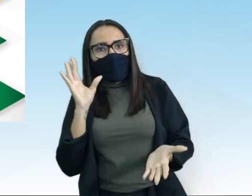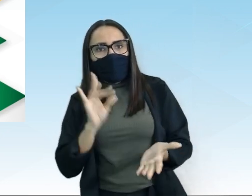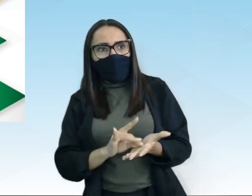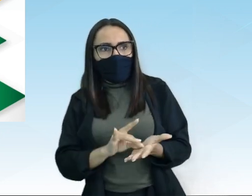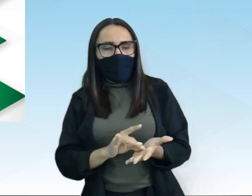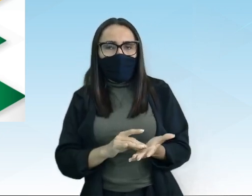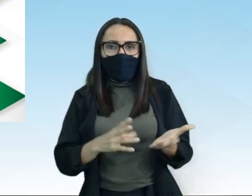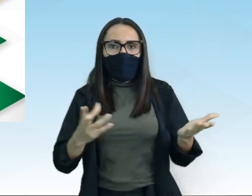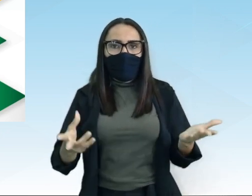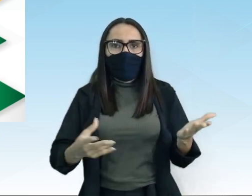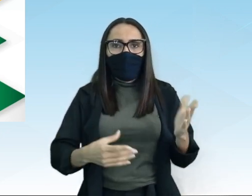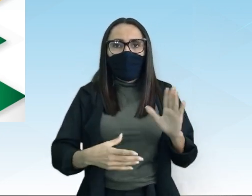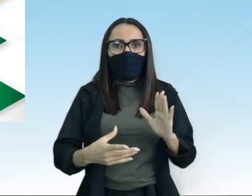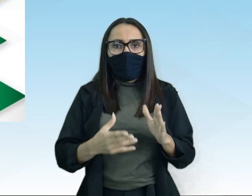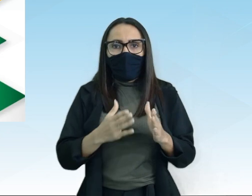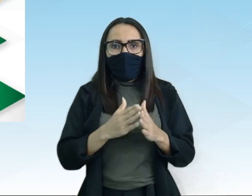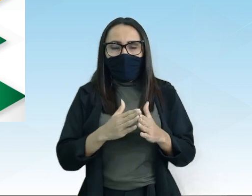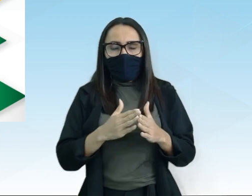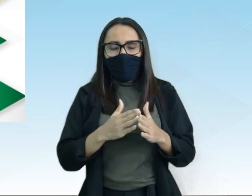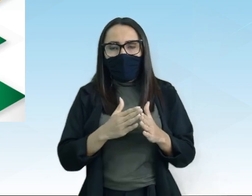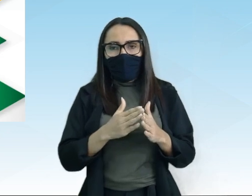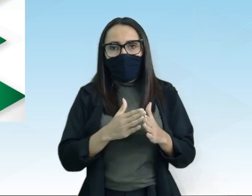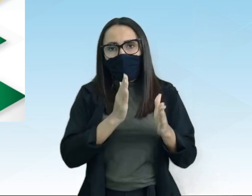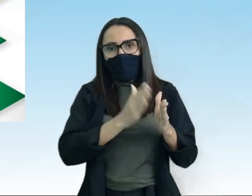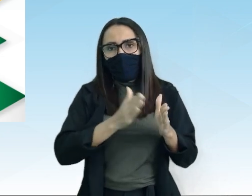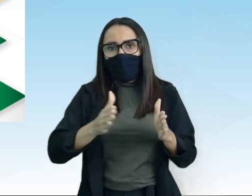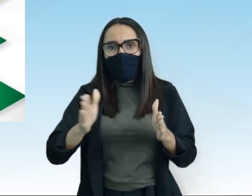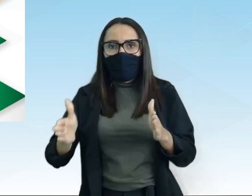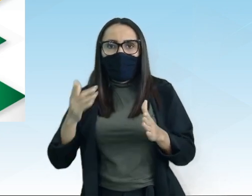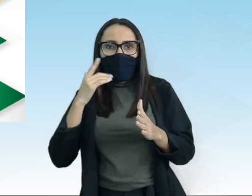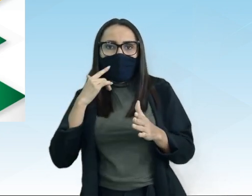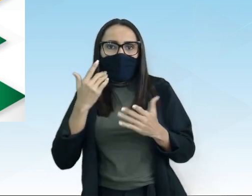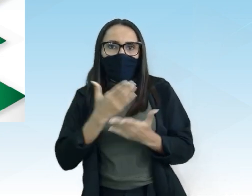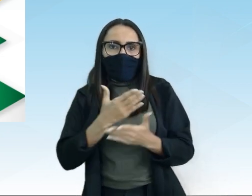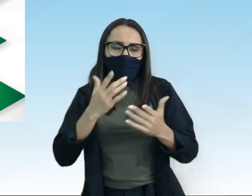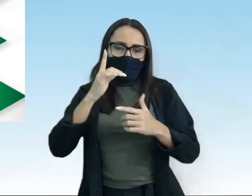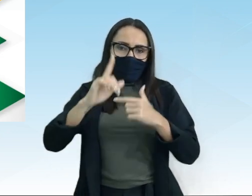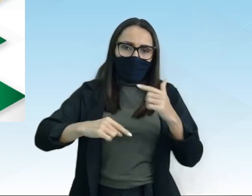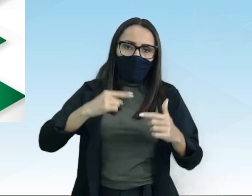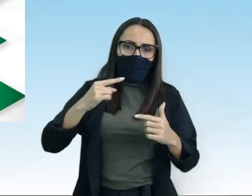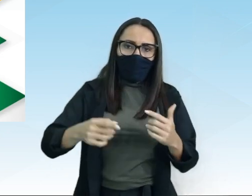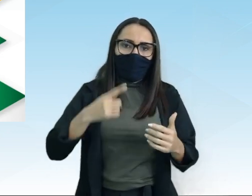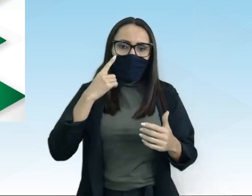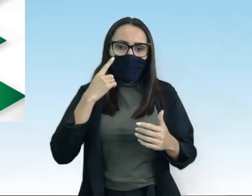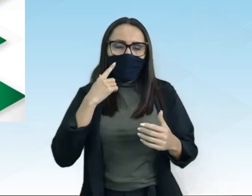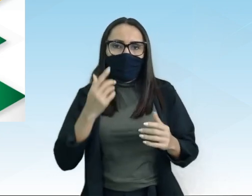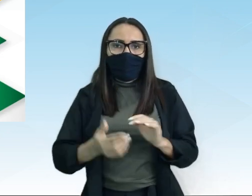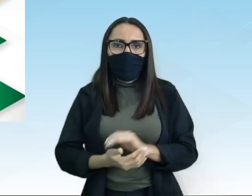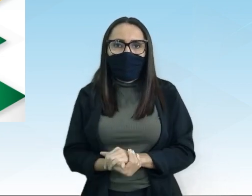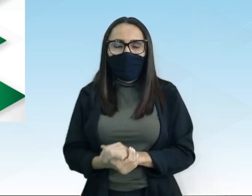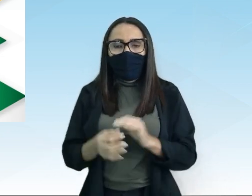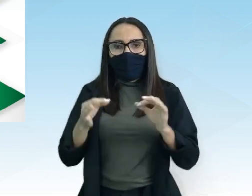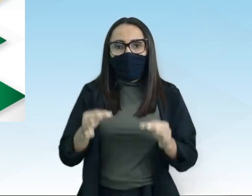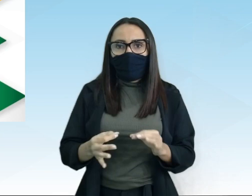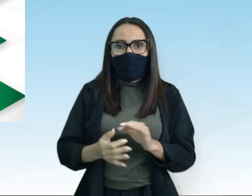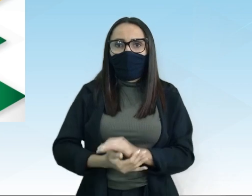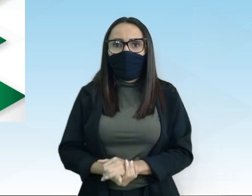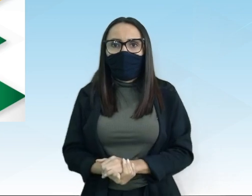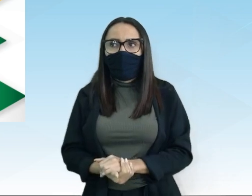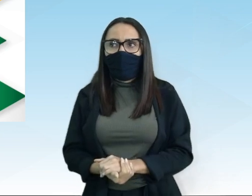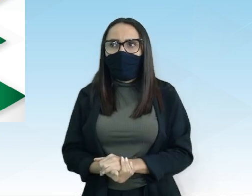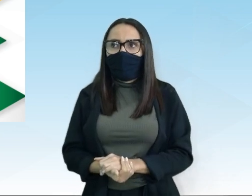marca marginal, aí no sentido de jogada para depois, para o lado, certo? Então,